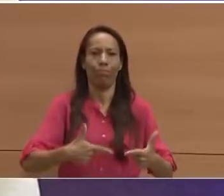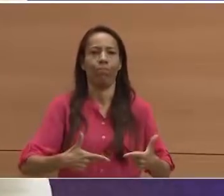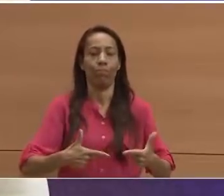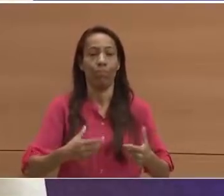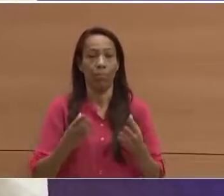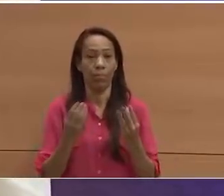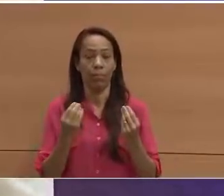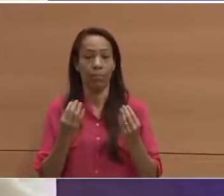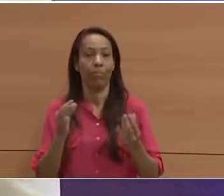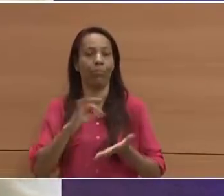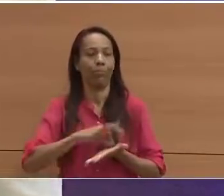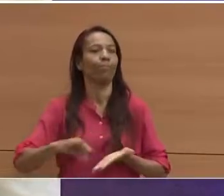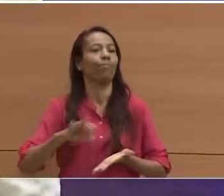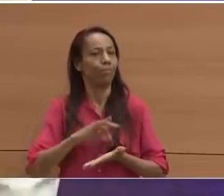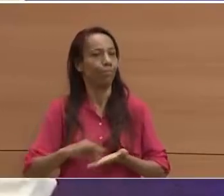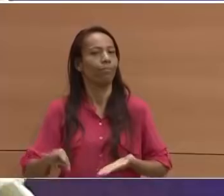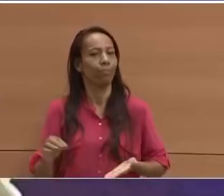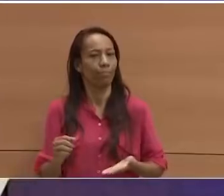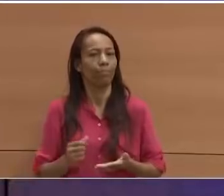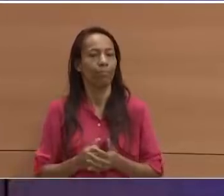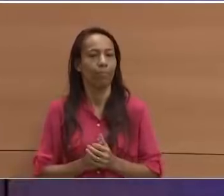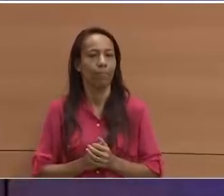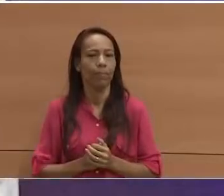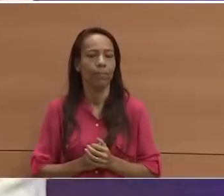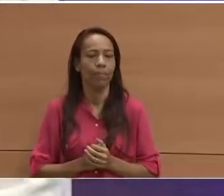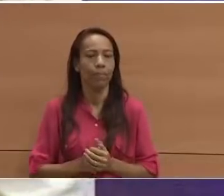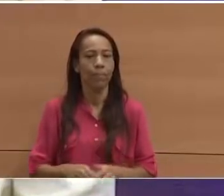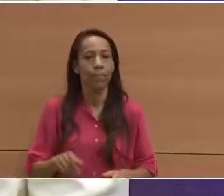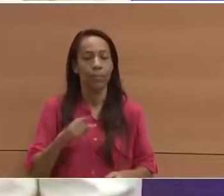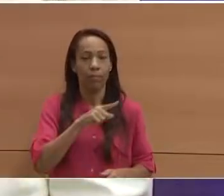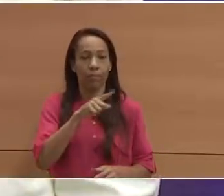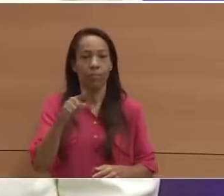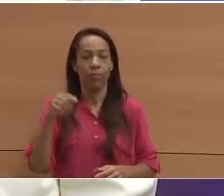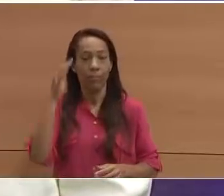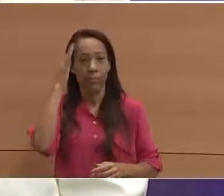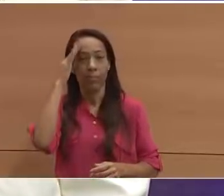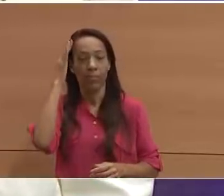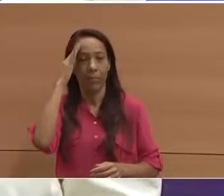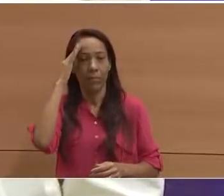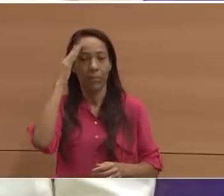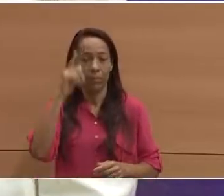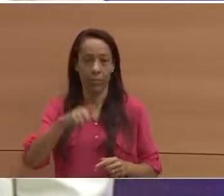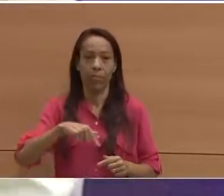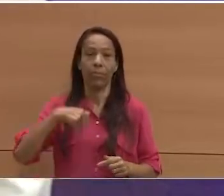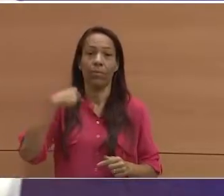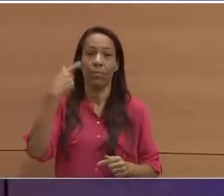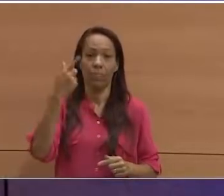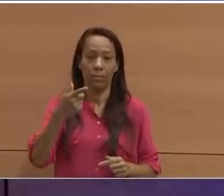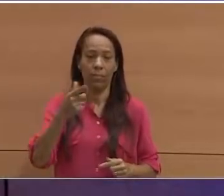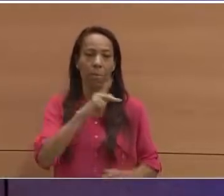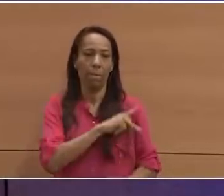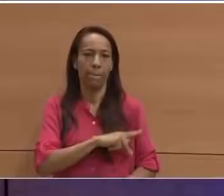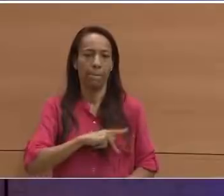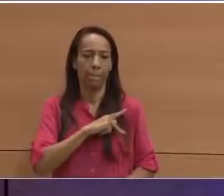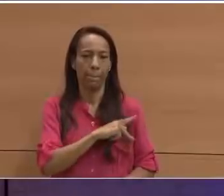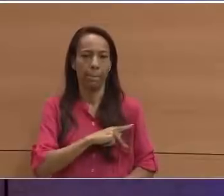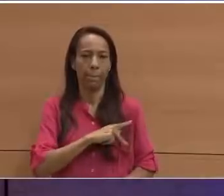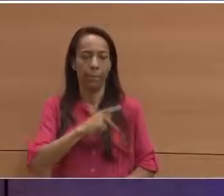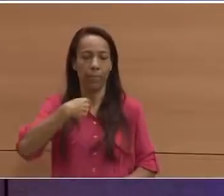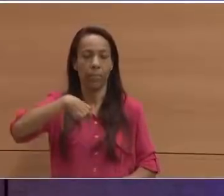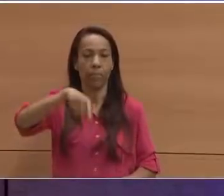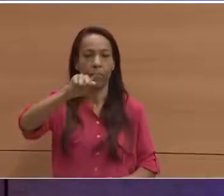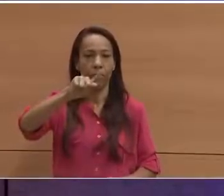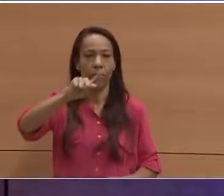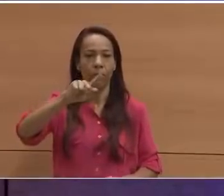E vocês sabem que ele, por fim, acabou indo para Jerusalém, porque ele tinha essa dor